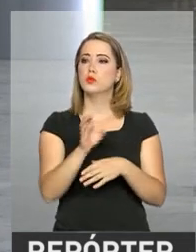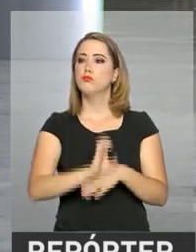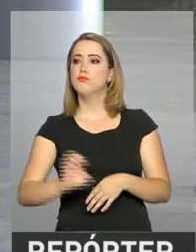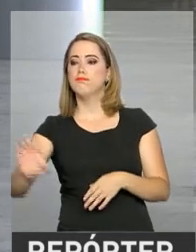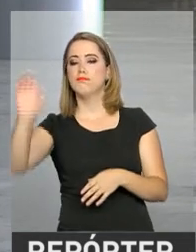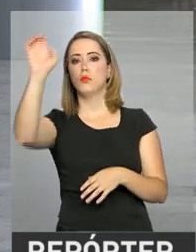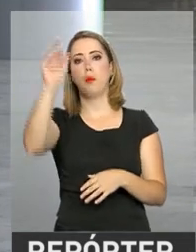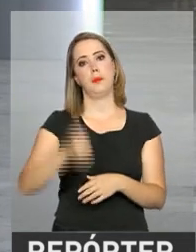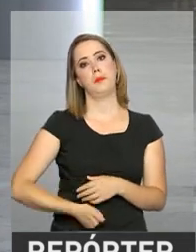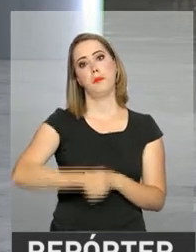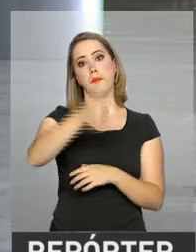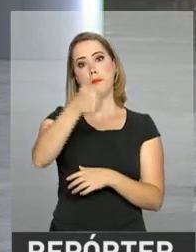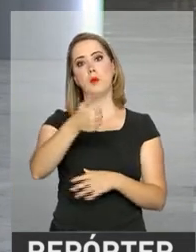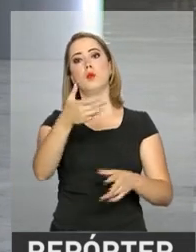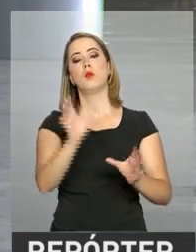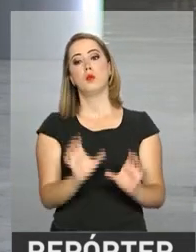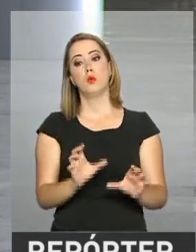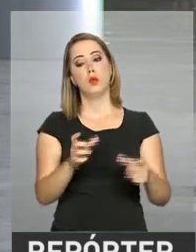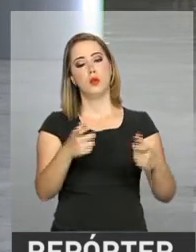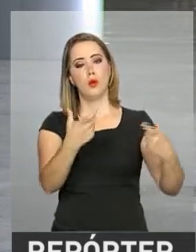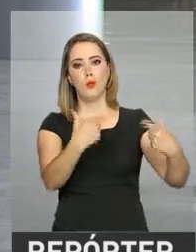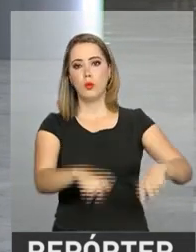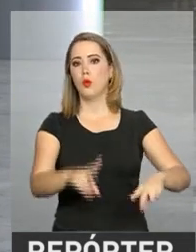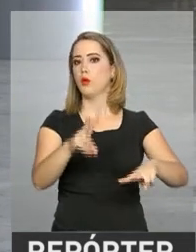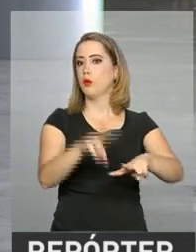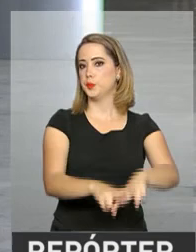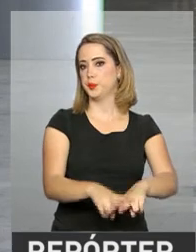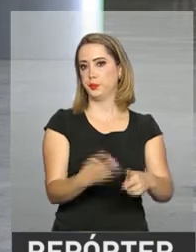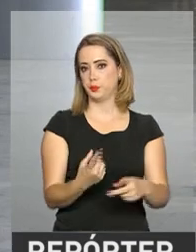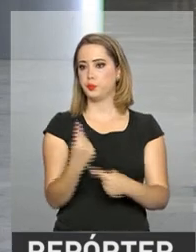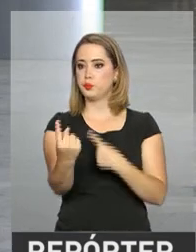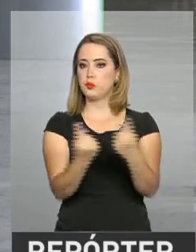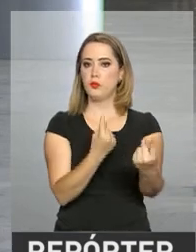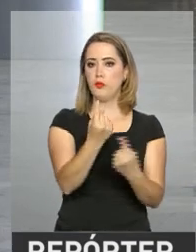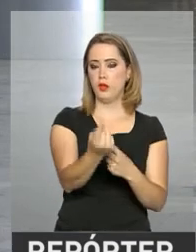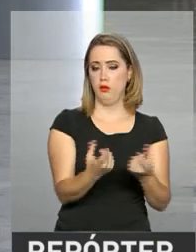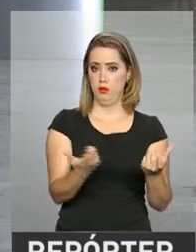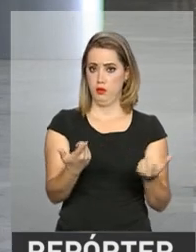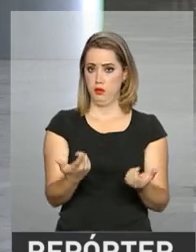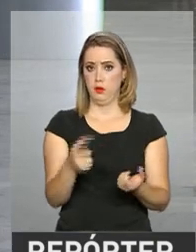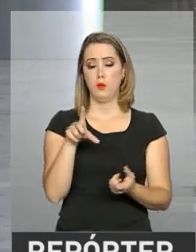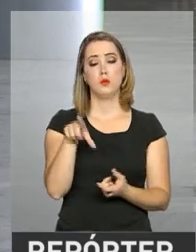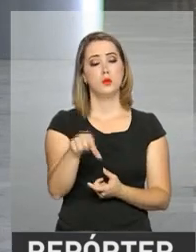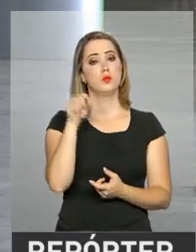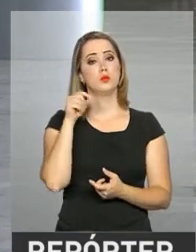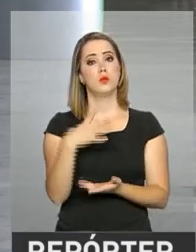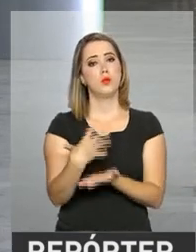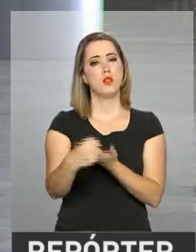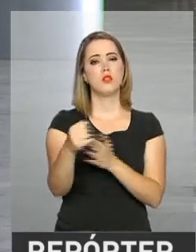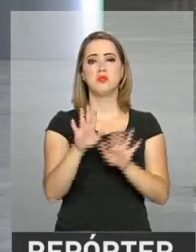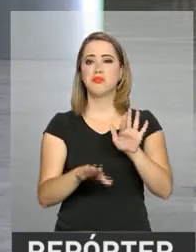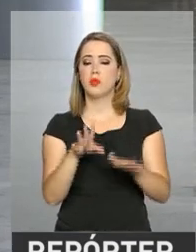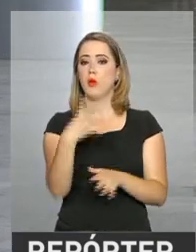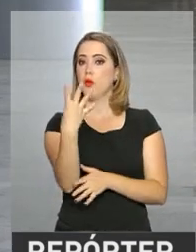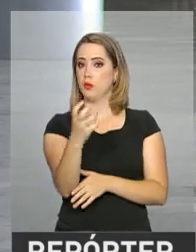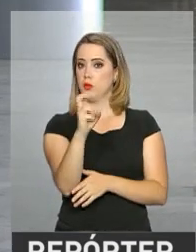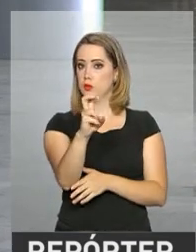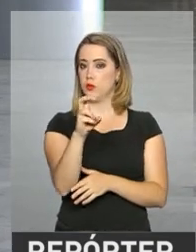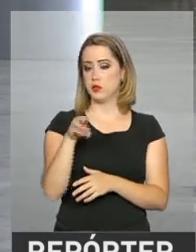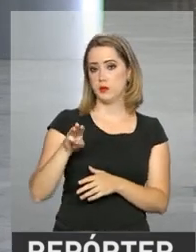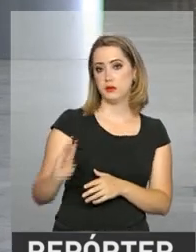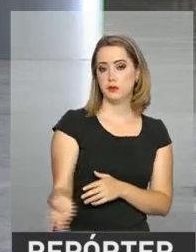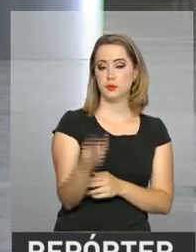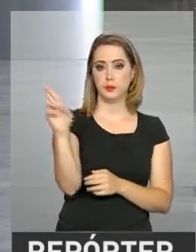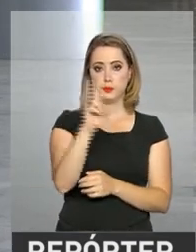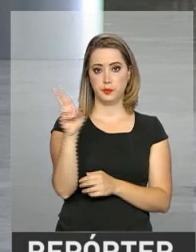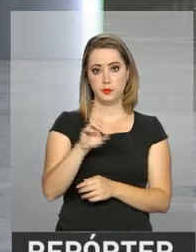aperfeiçoar os seus sistemas prisionais. Cada estado, cada unidade da Federação recebeu cerca de 45 milhões de